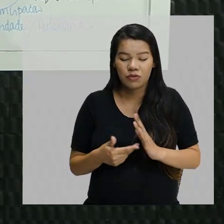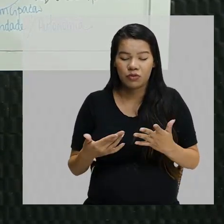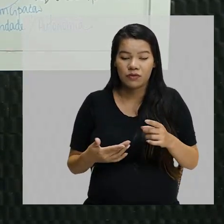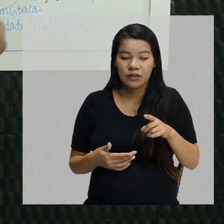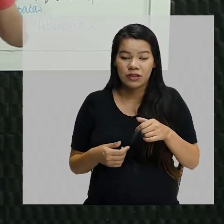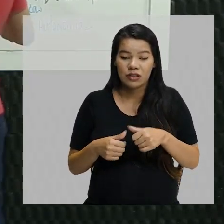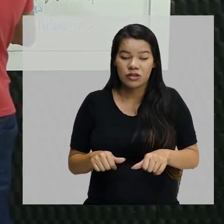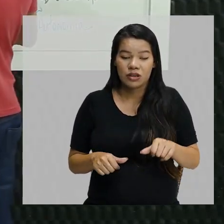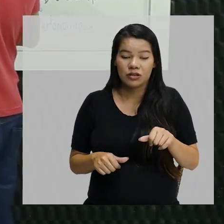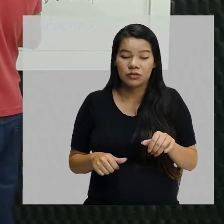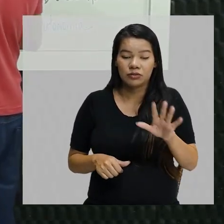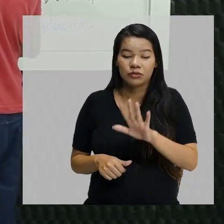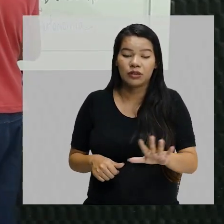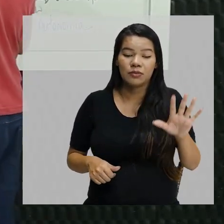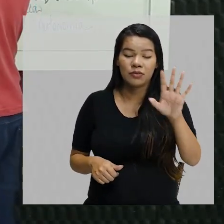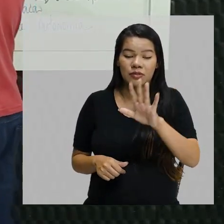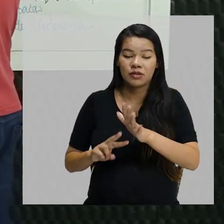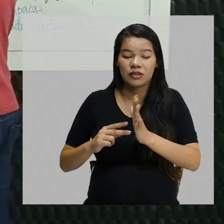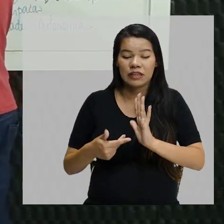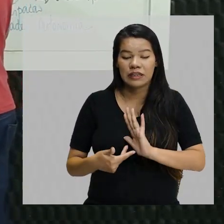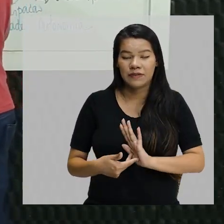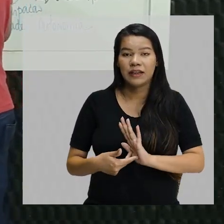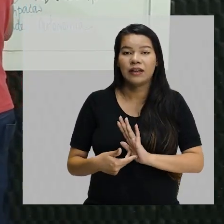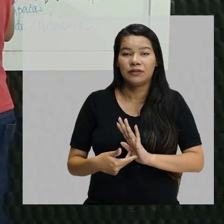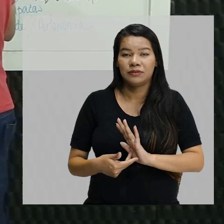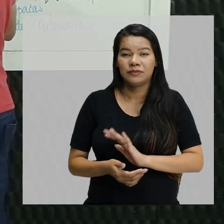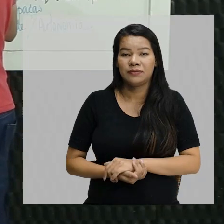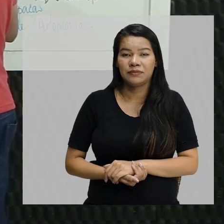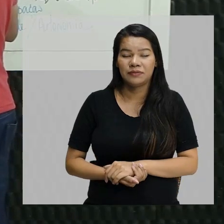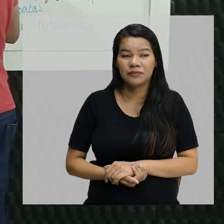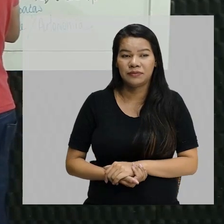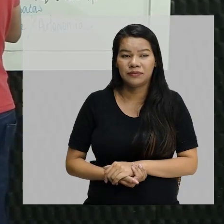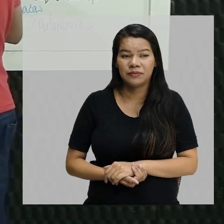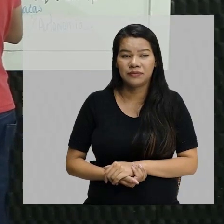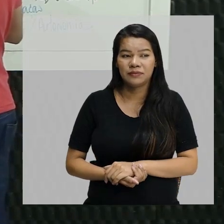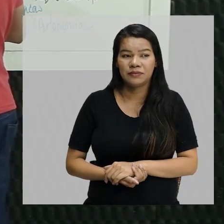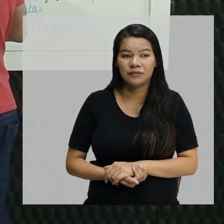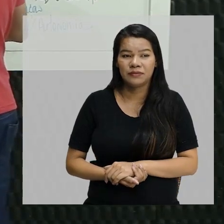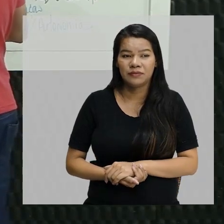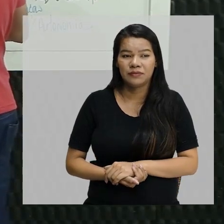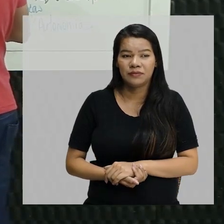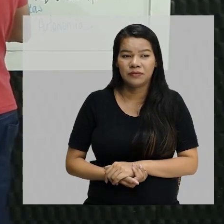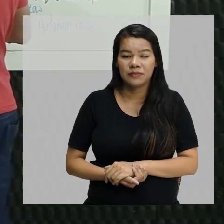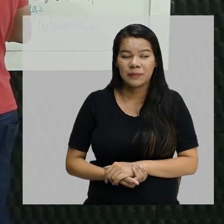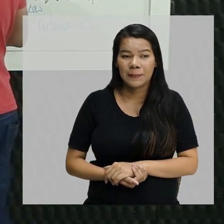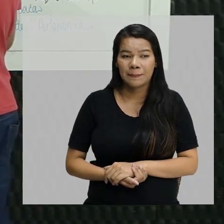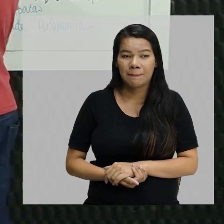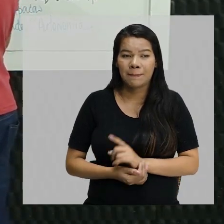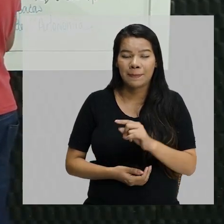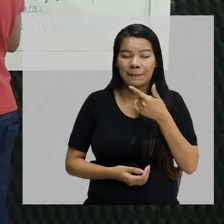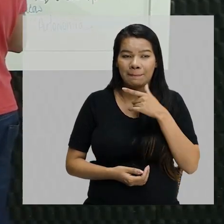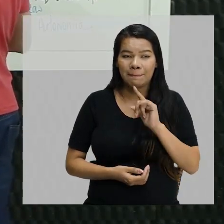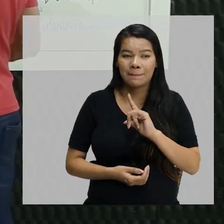você está no campo semântico quando você está no campo do significado Olha só quando você consegue